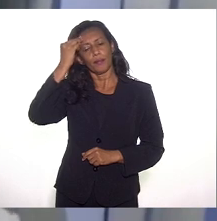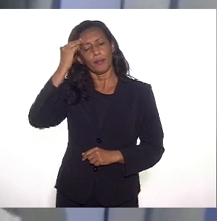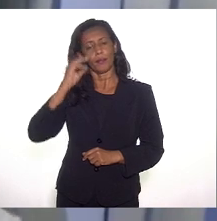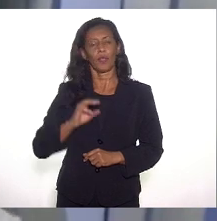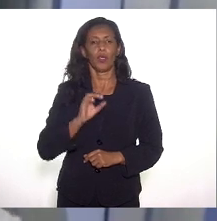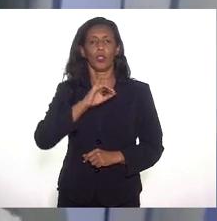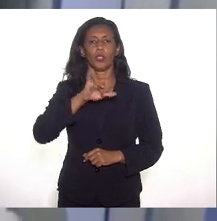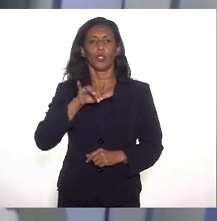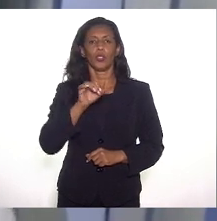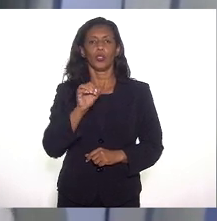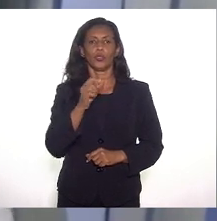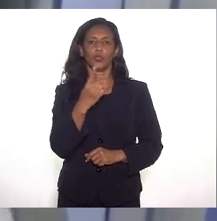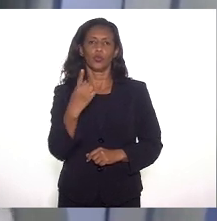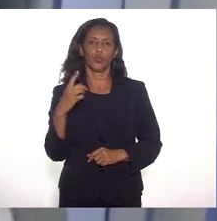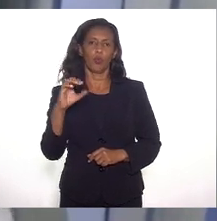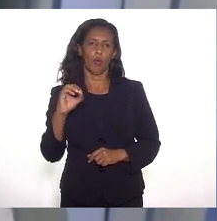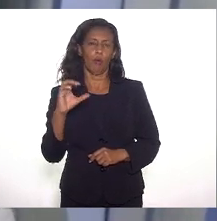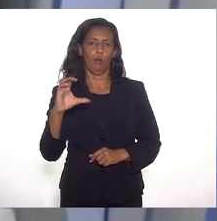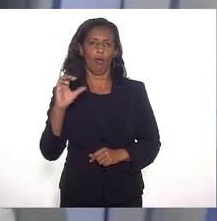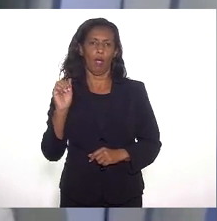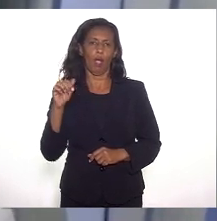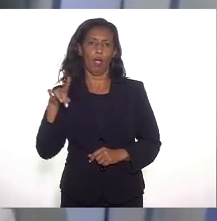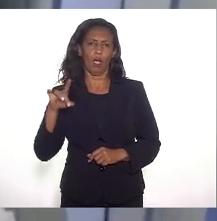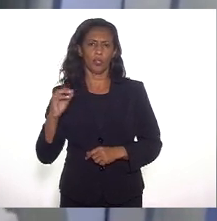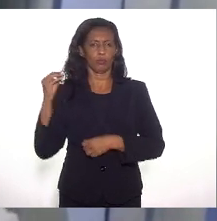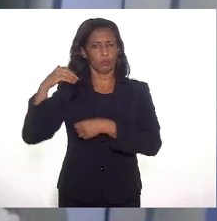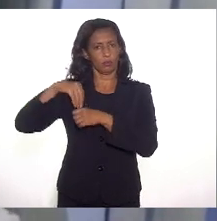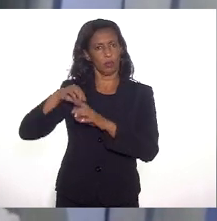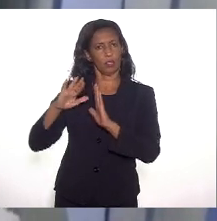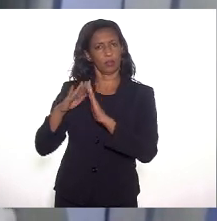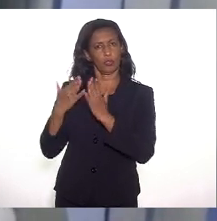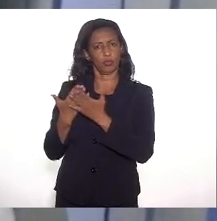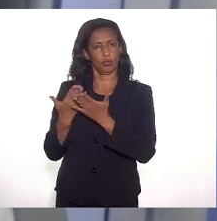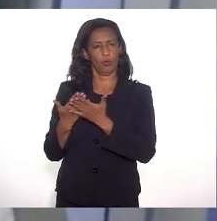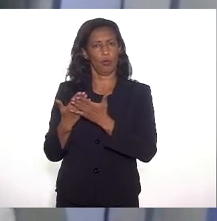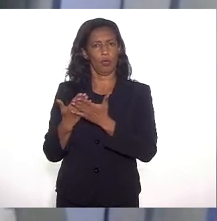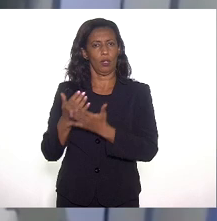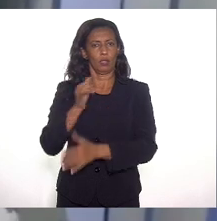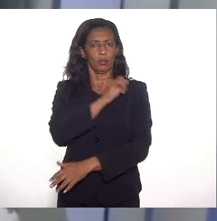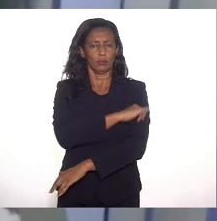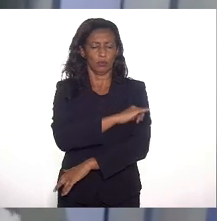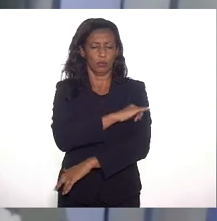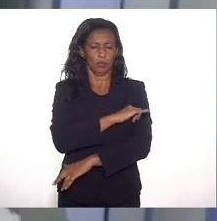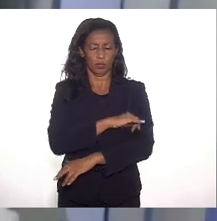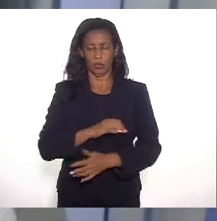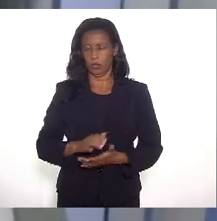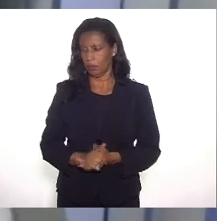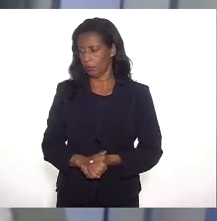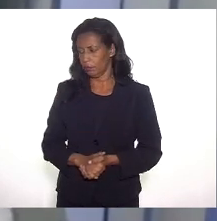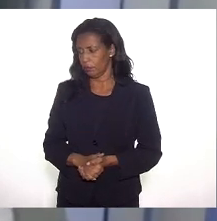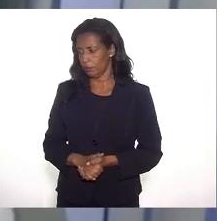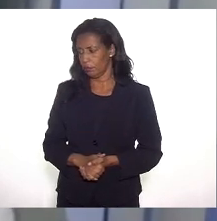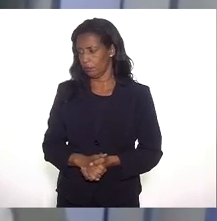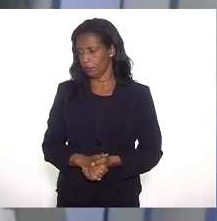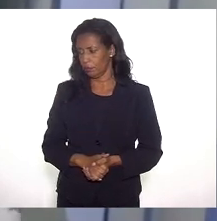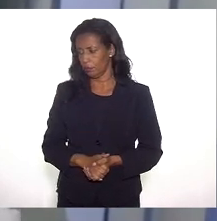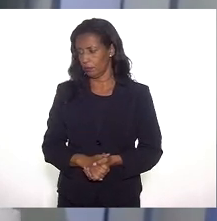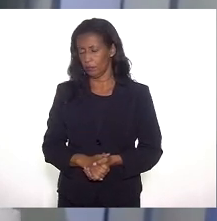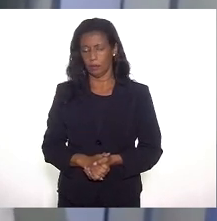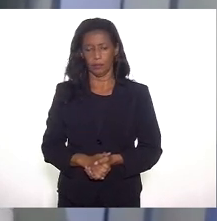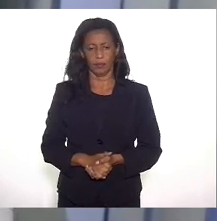João Cândido, né, nas escolas do Rio de Janeiro. Né. Não me parece trivial que um